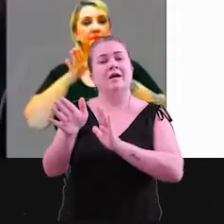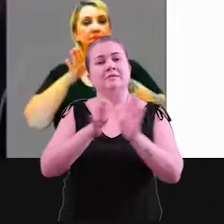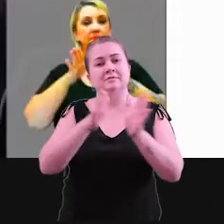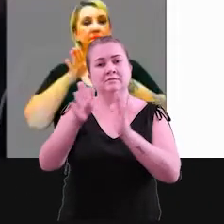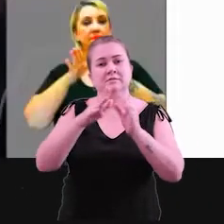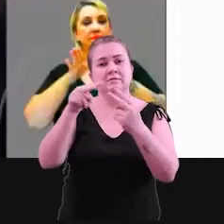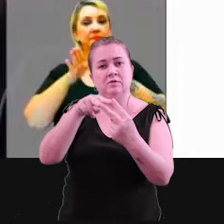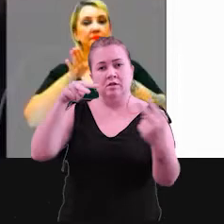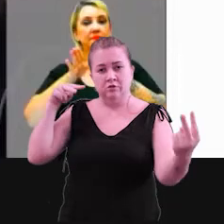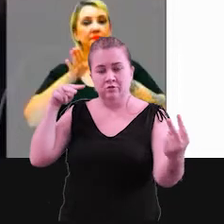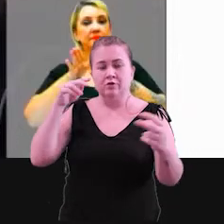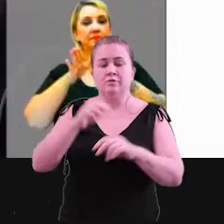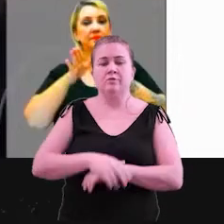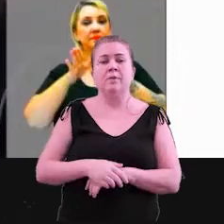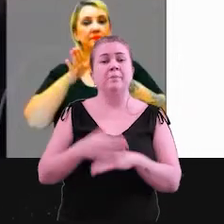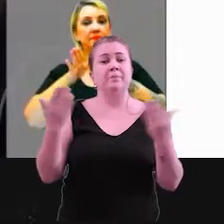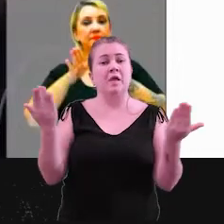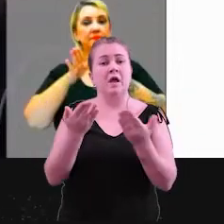gosto muito,